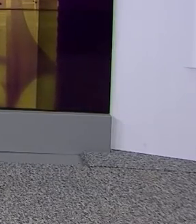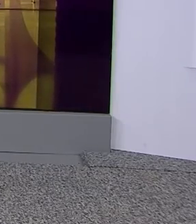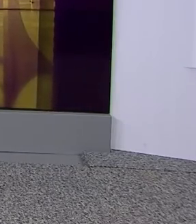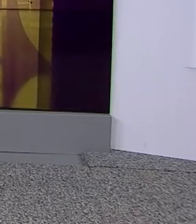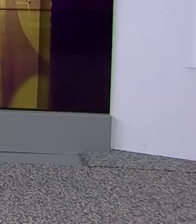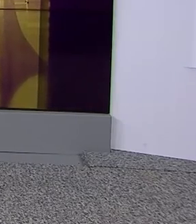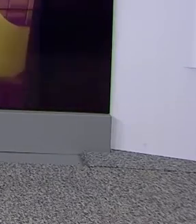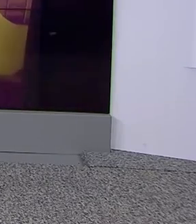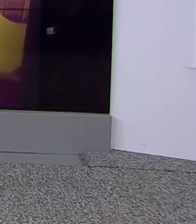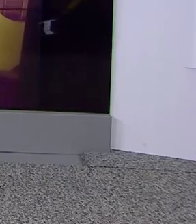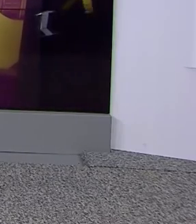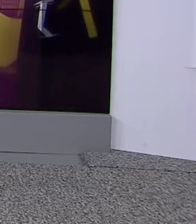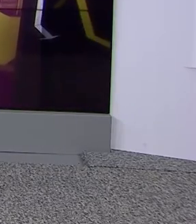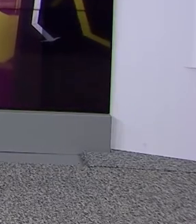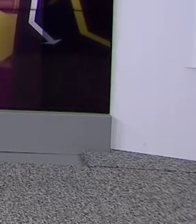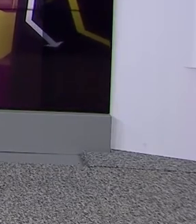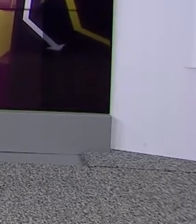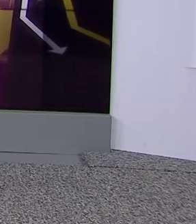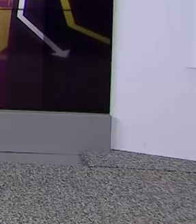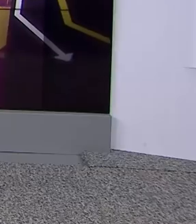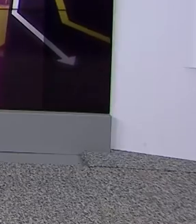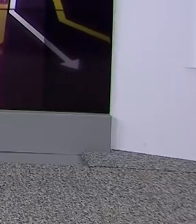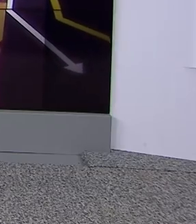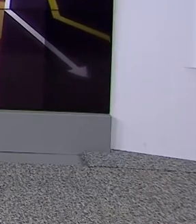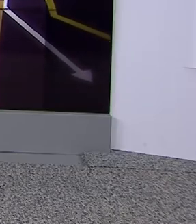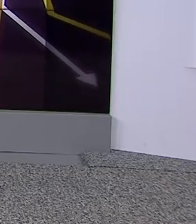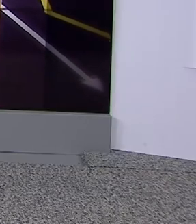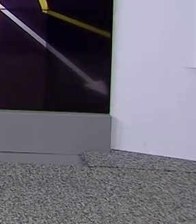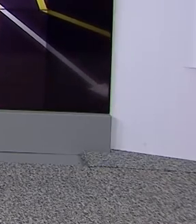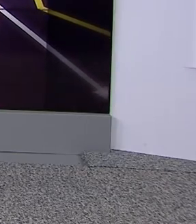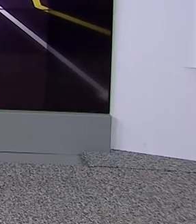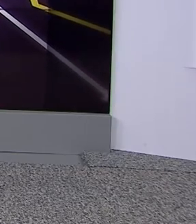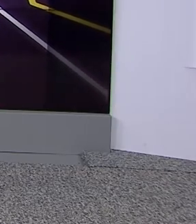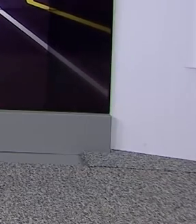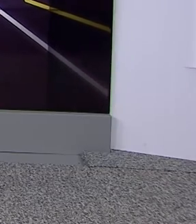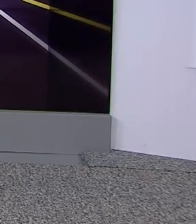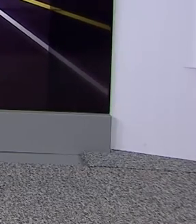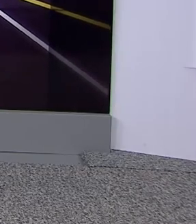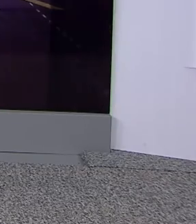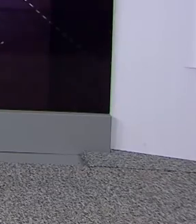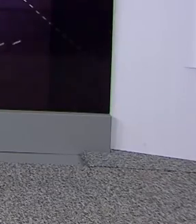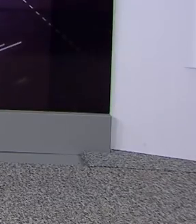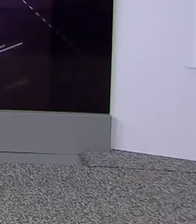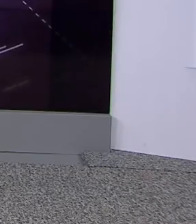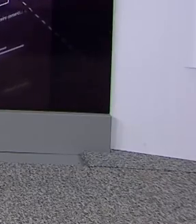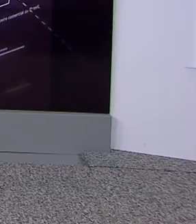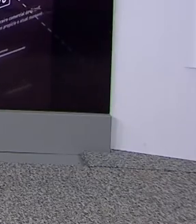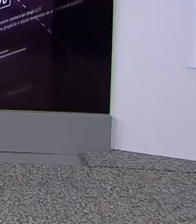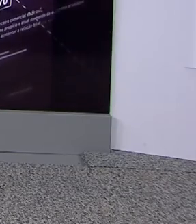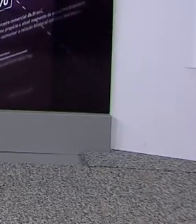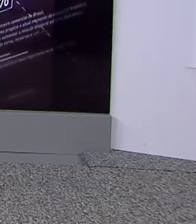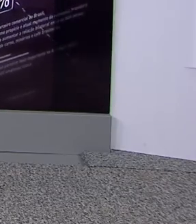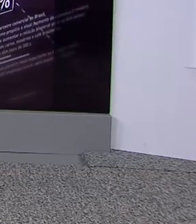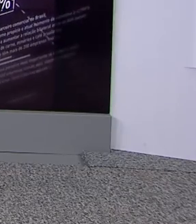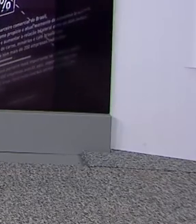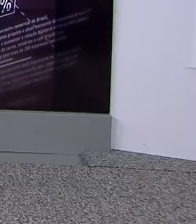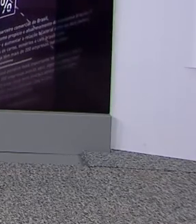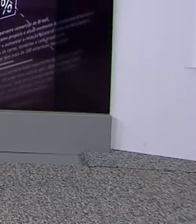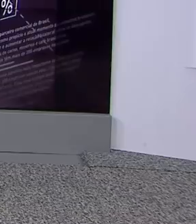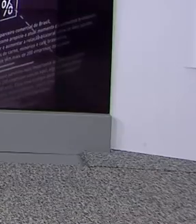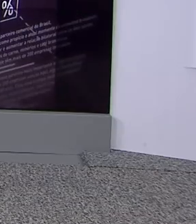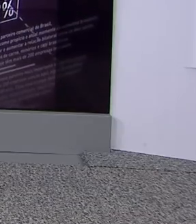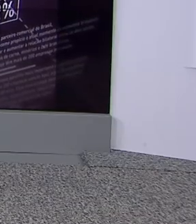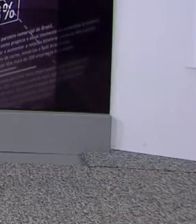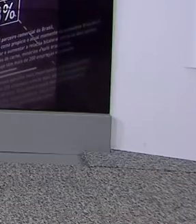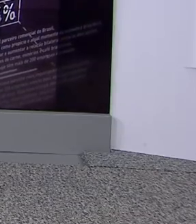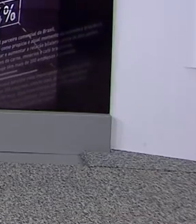que a integração é a principal força que une esses povos no enfrentamento de